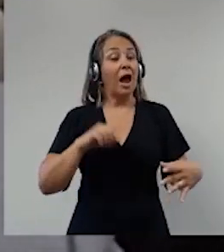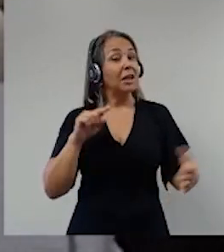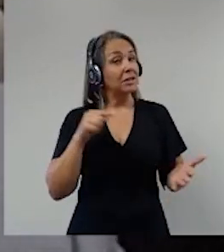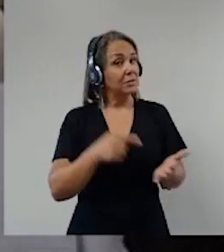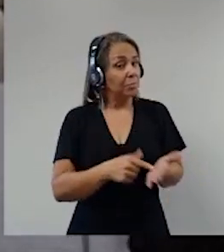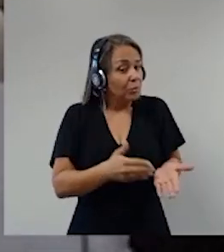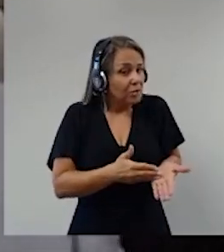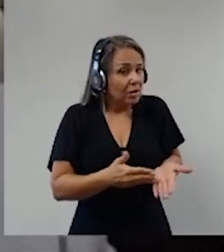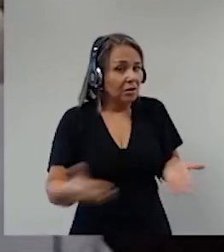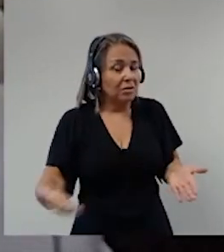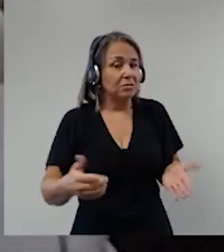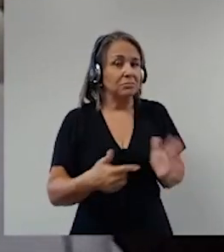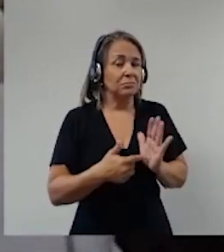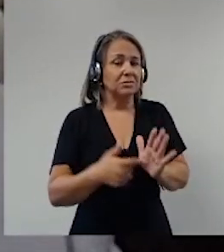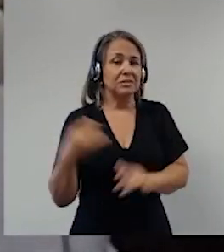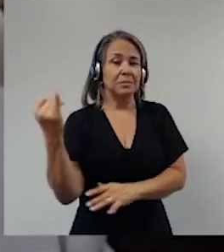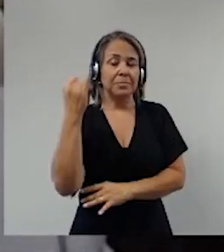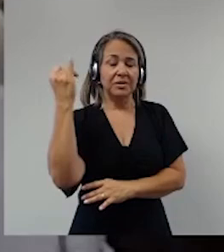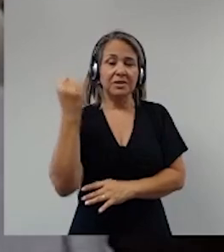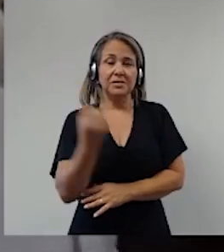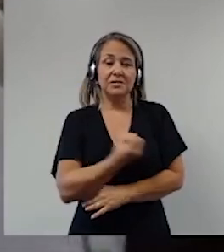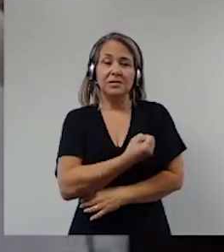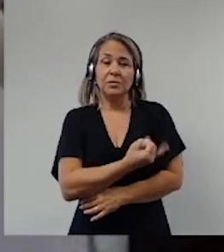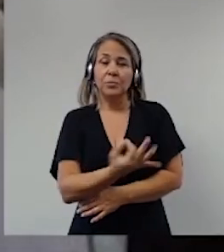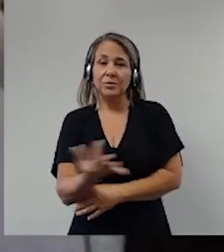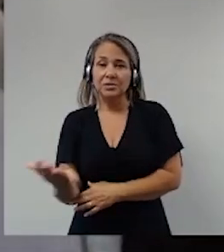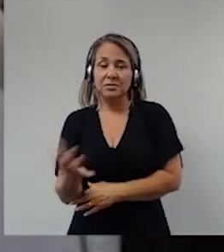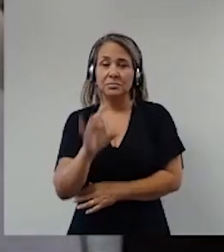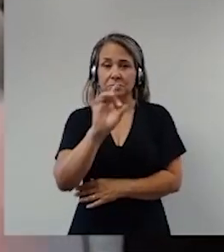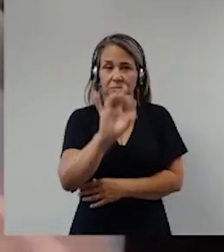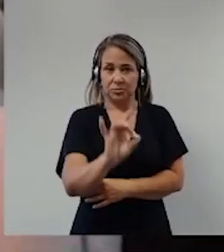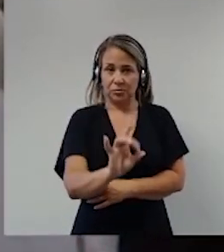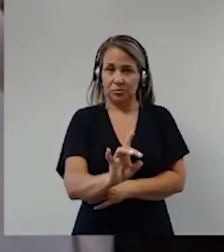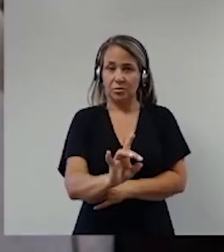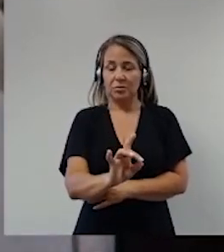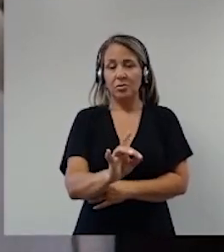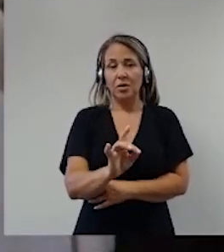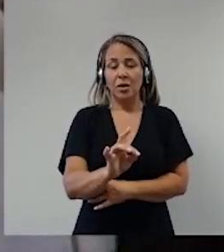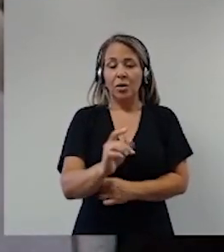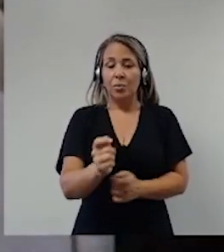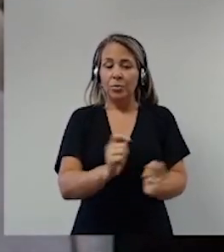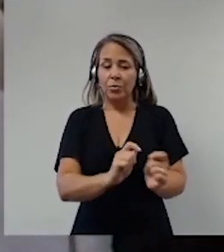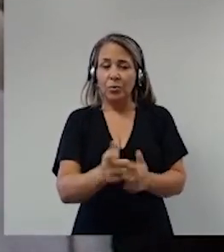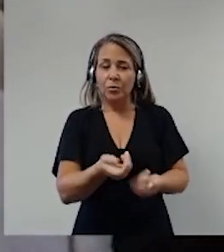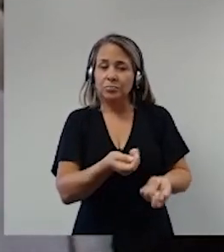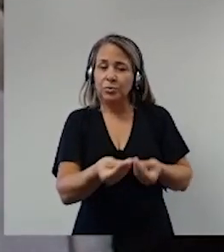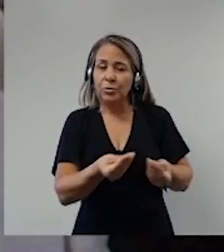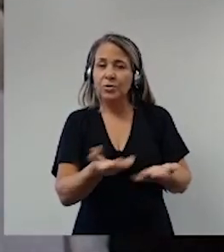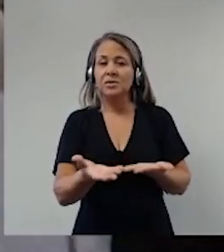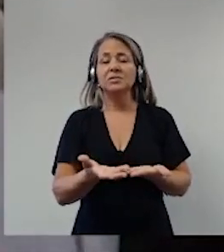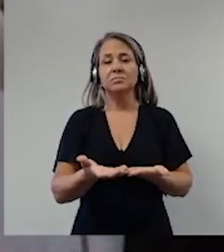a importância desses números, não só para o controle da própria